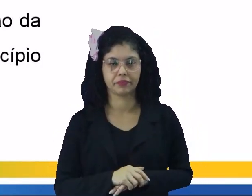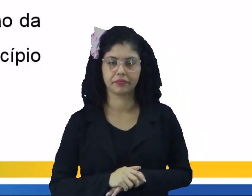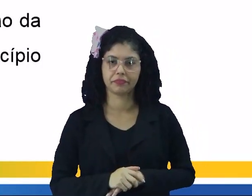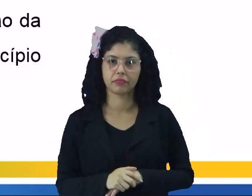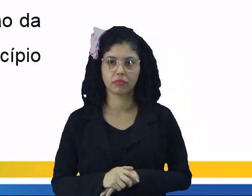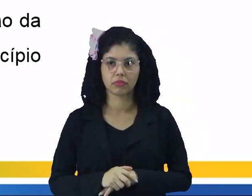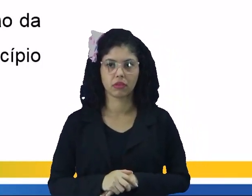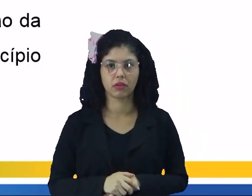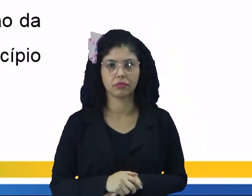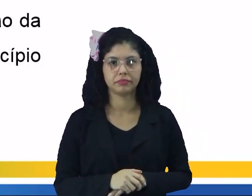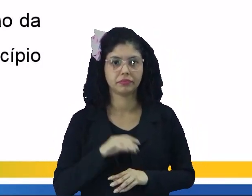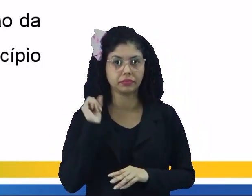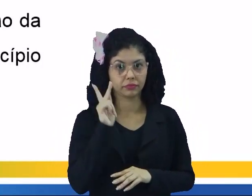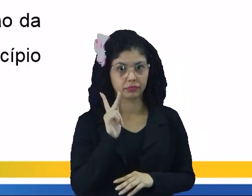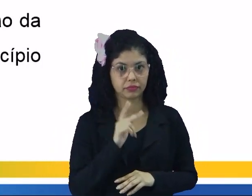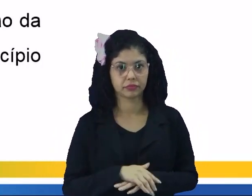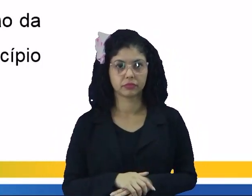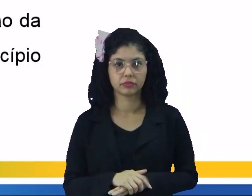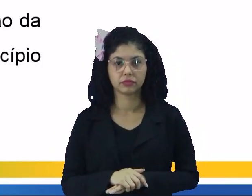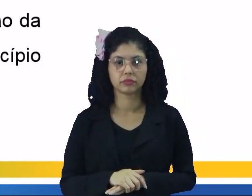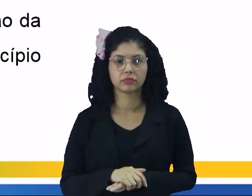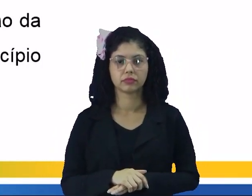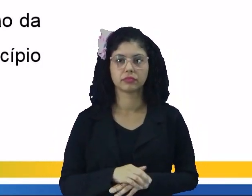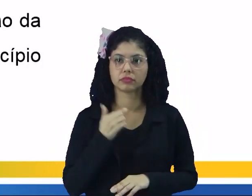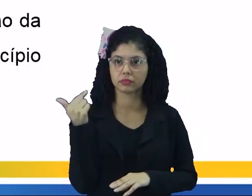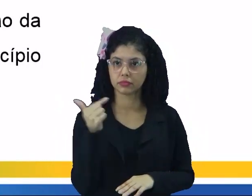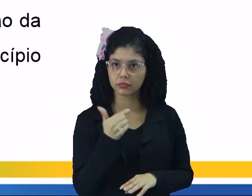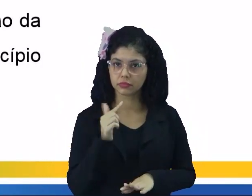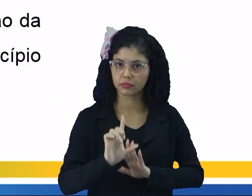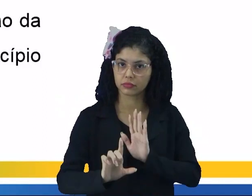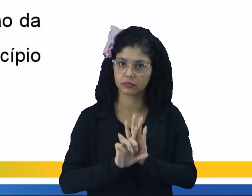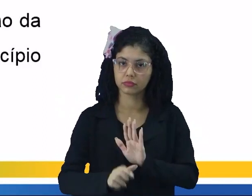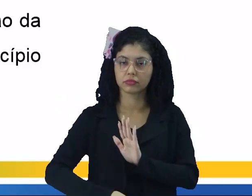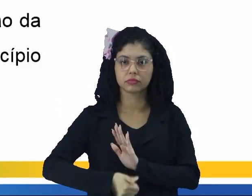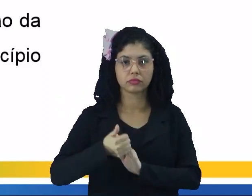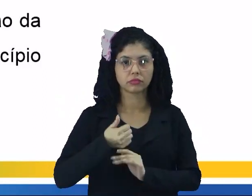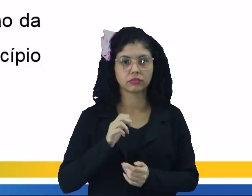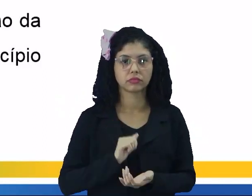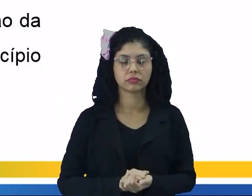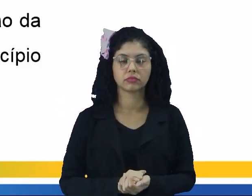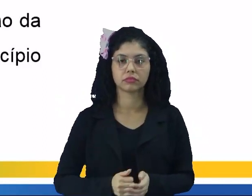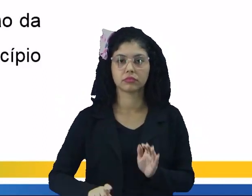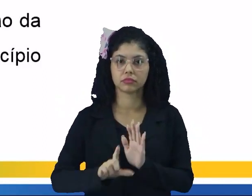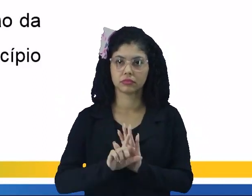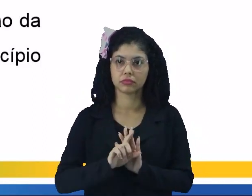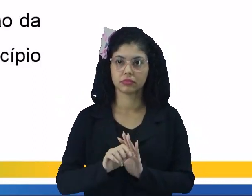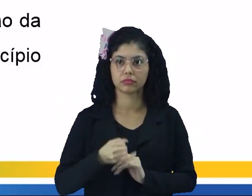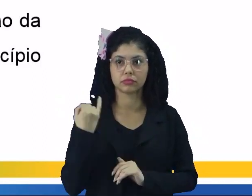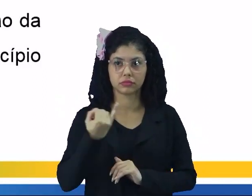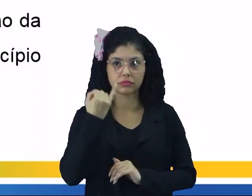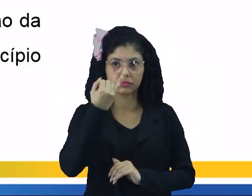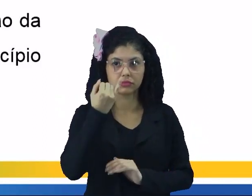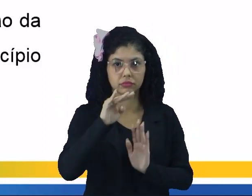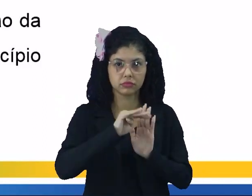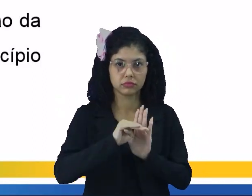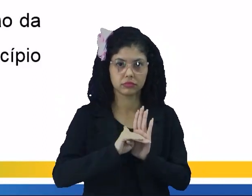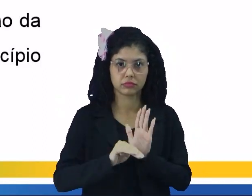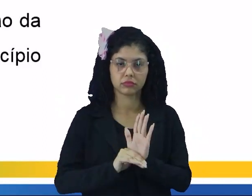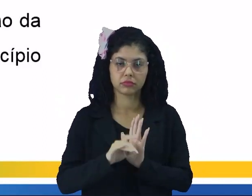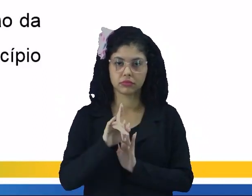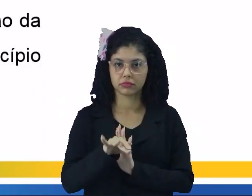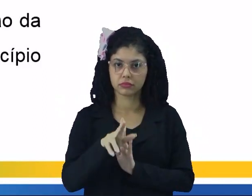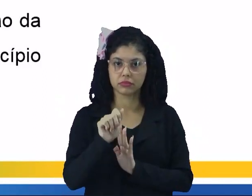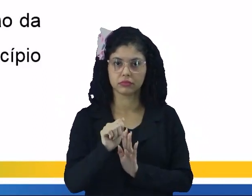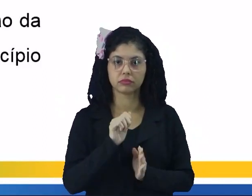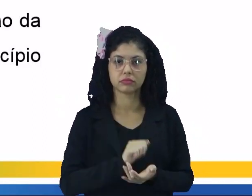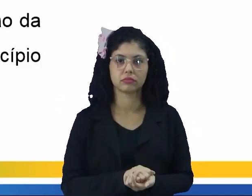ali, então. Ok, então? Segundo a lei de Newton, então diz o que para nós? O princípio fundamental da dinâmica,